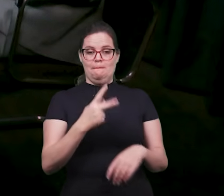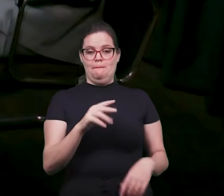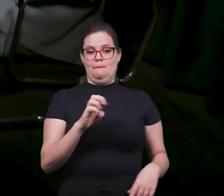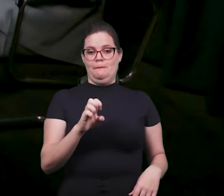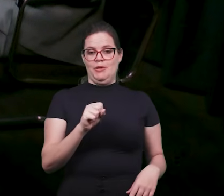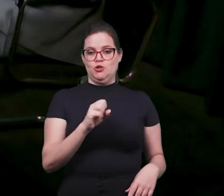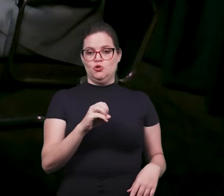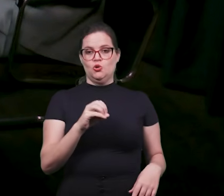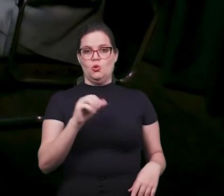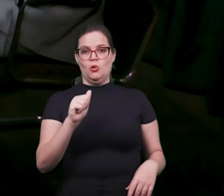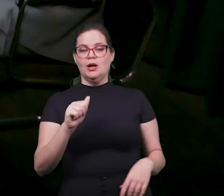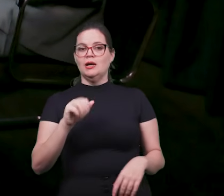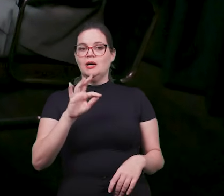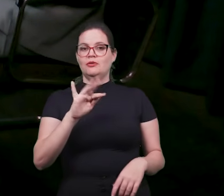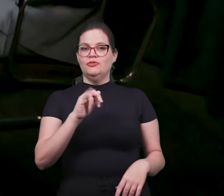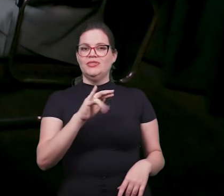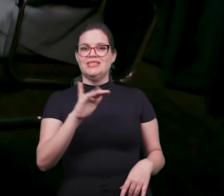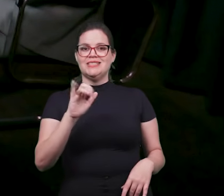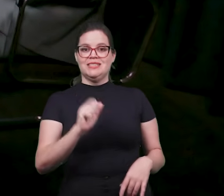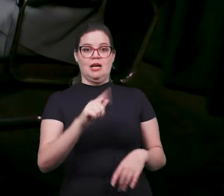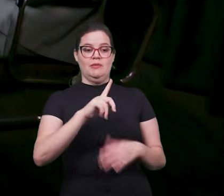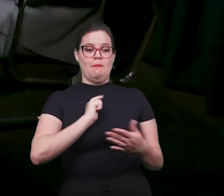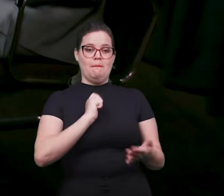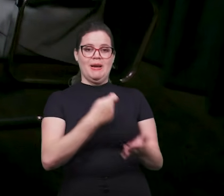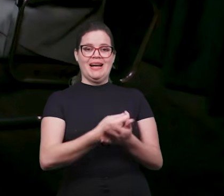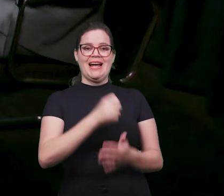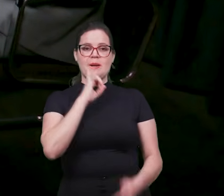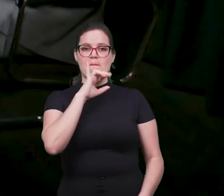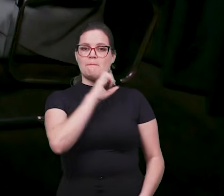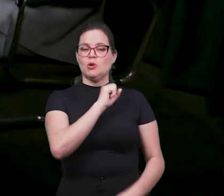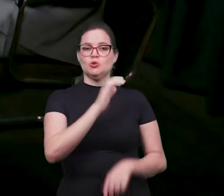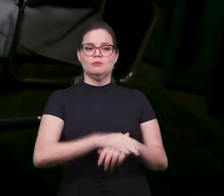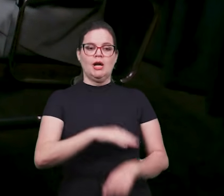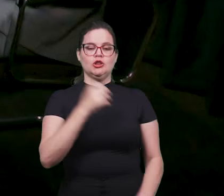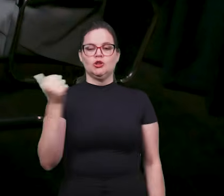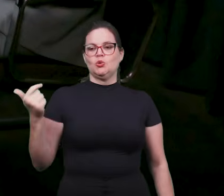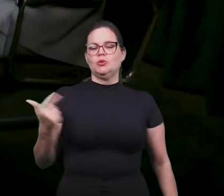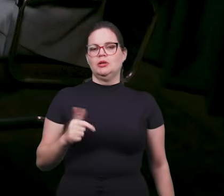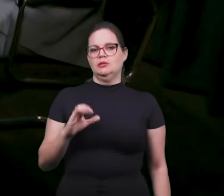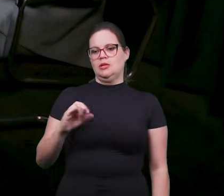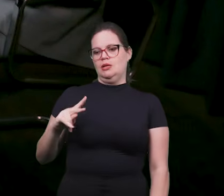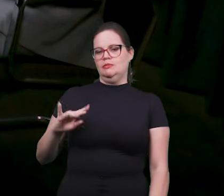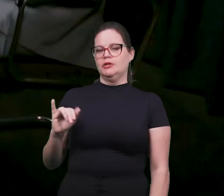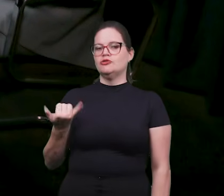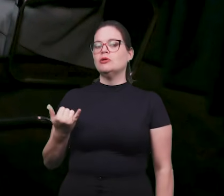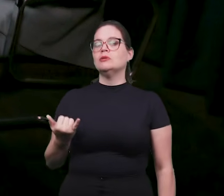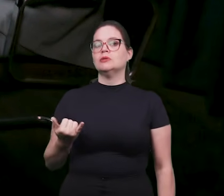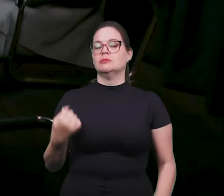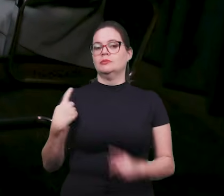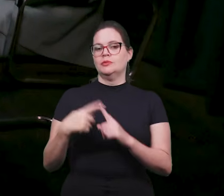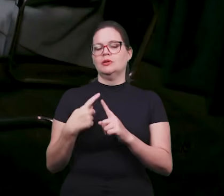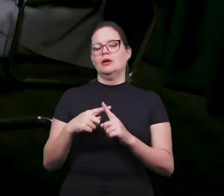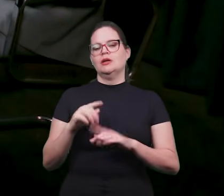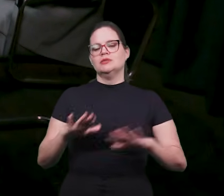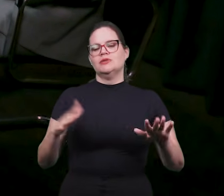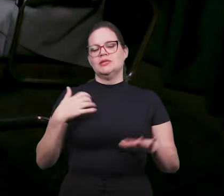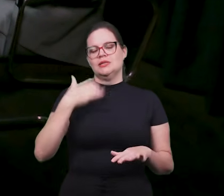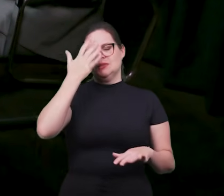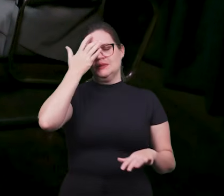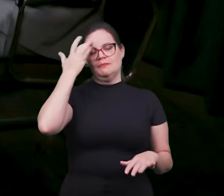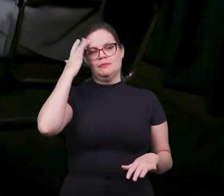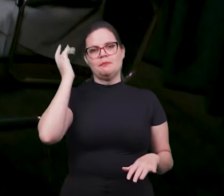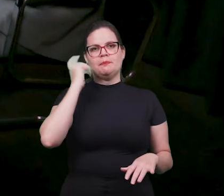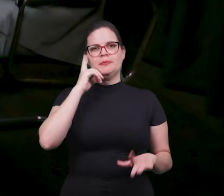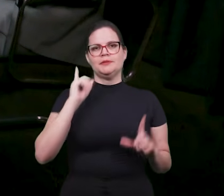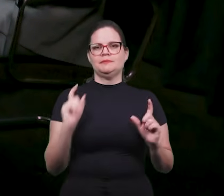falar também, né? Você pode pagar um imposto com uma alíquota bem maior, né? Muito maior. Como pessoa física, né? Ou também a pessoa acha, doutor Rodrigo,